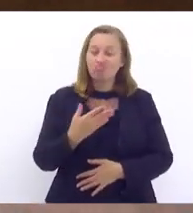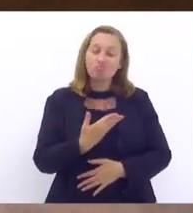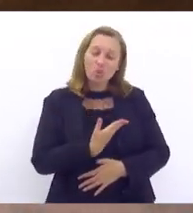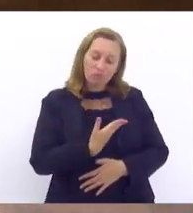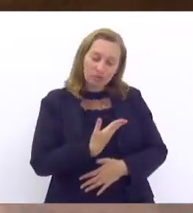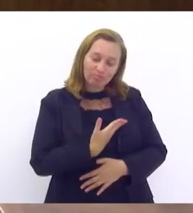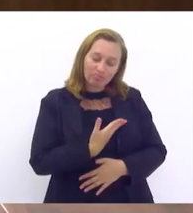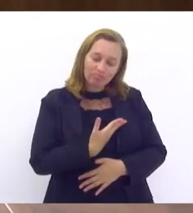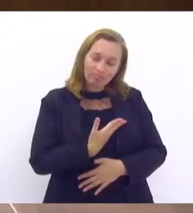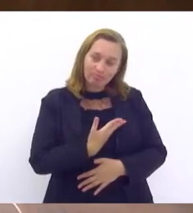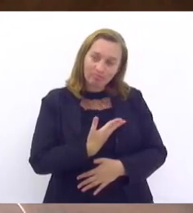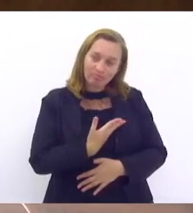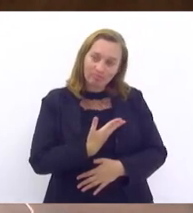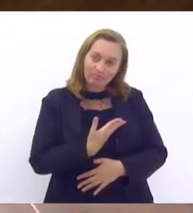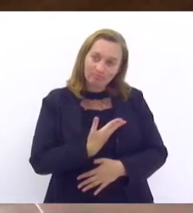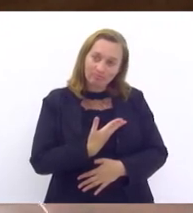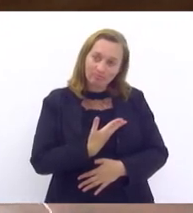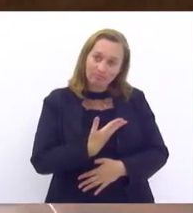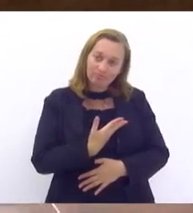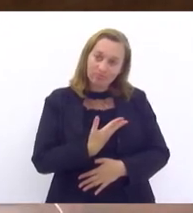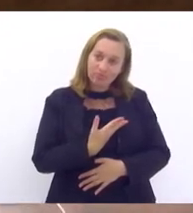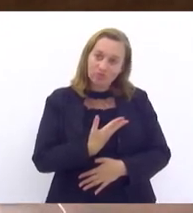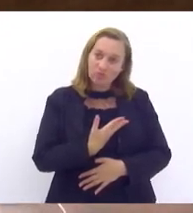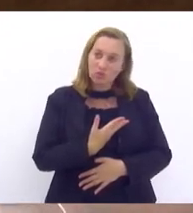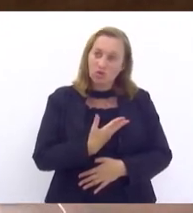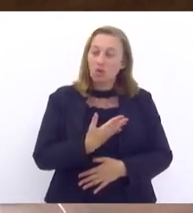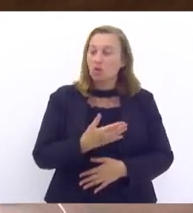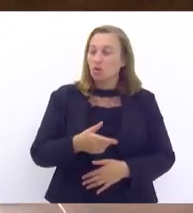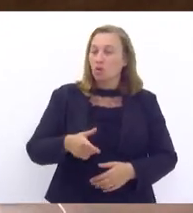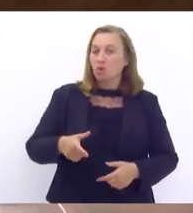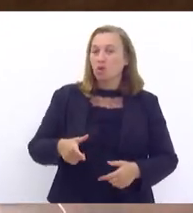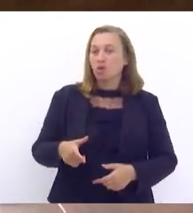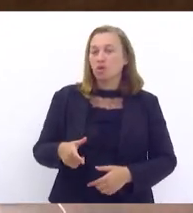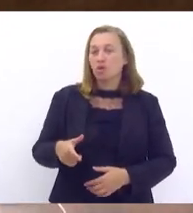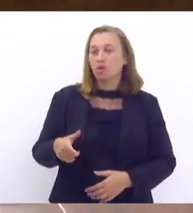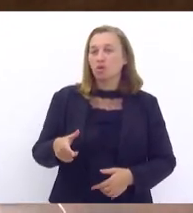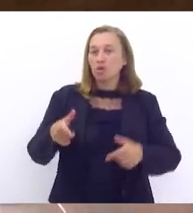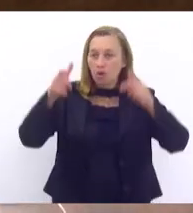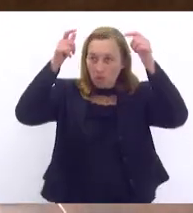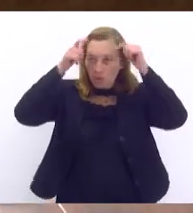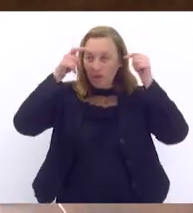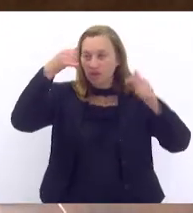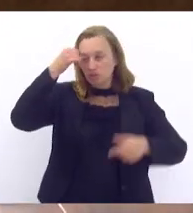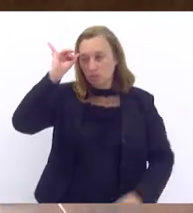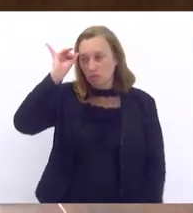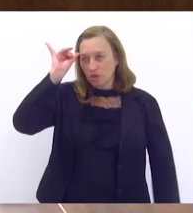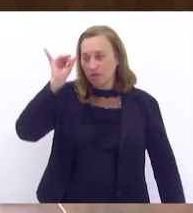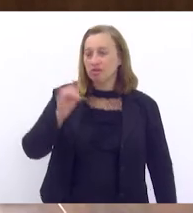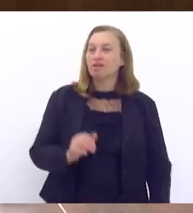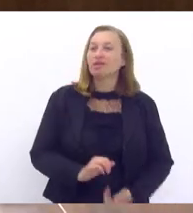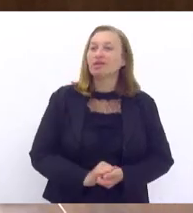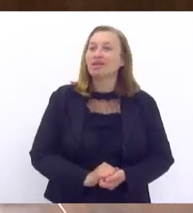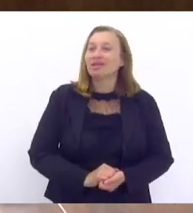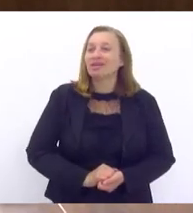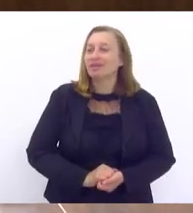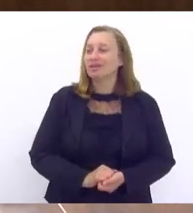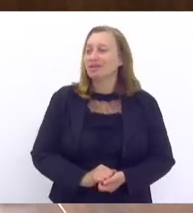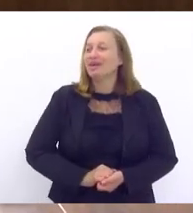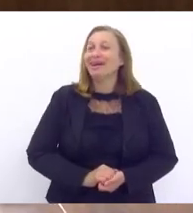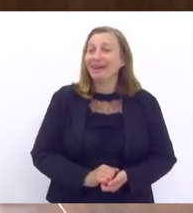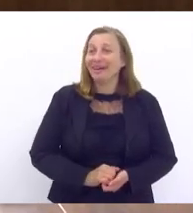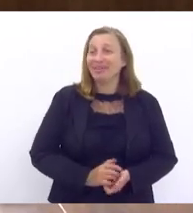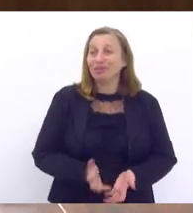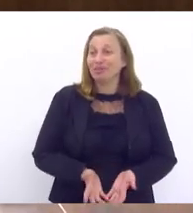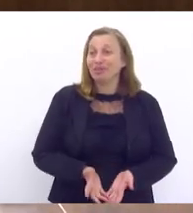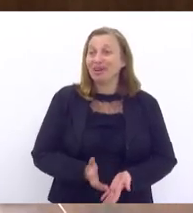amigo, rei do gado, dono de Macaé, Chico Machado. Olhe nos meus olhos.